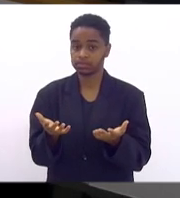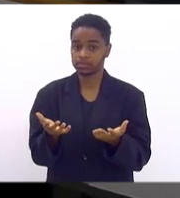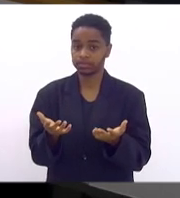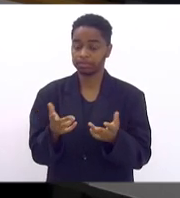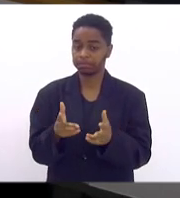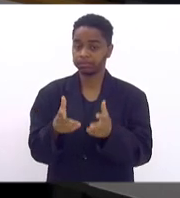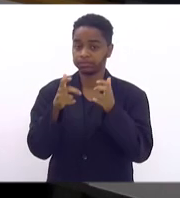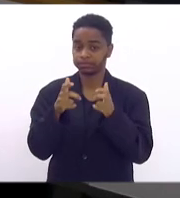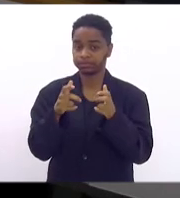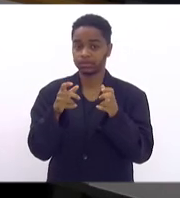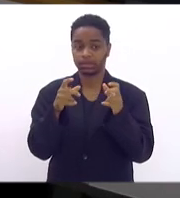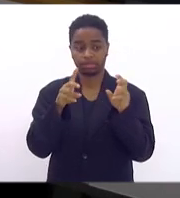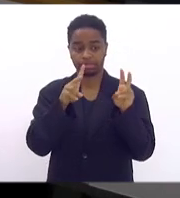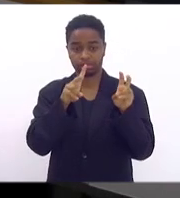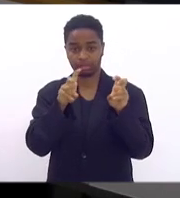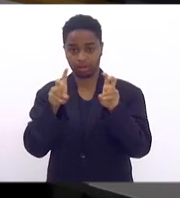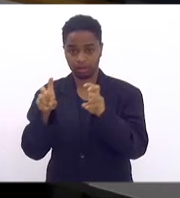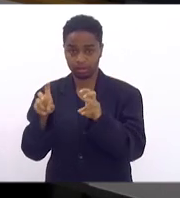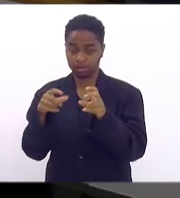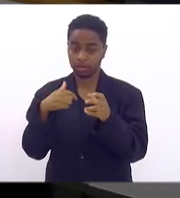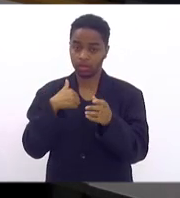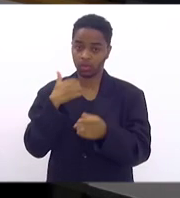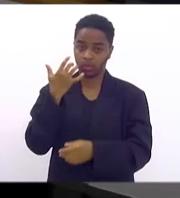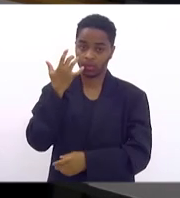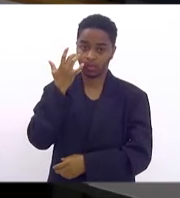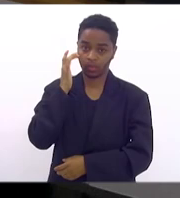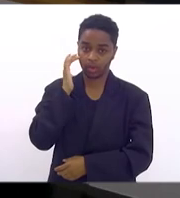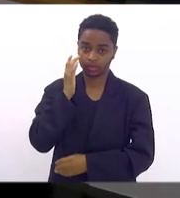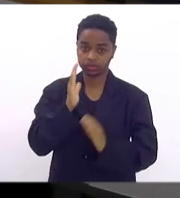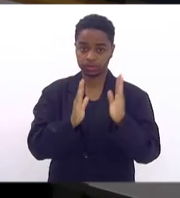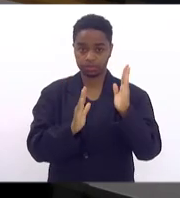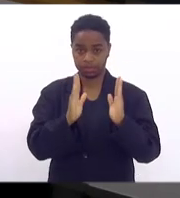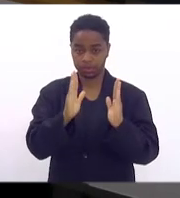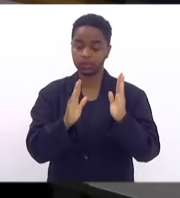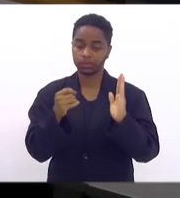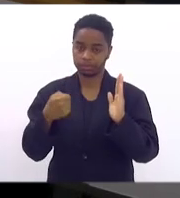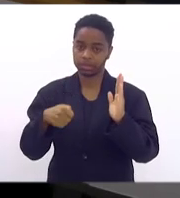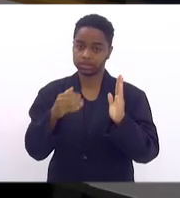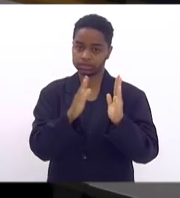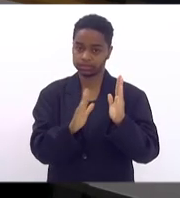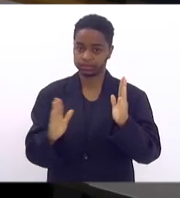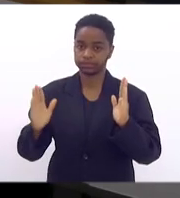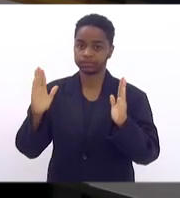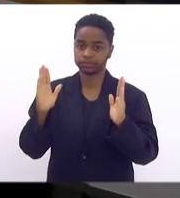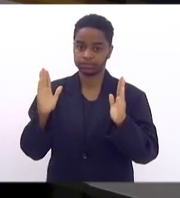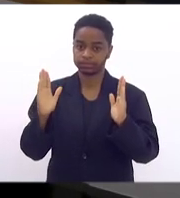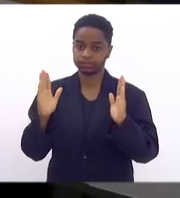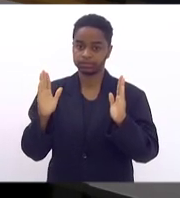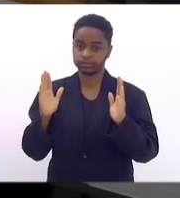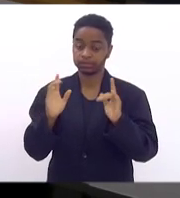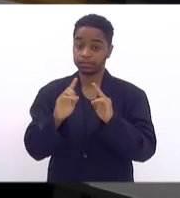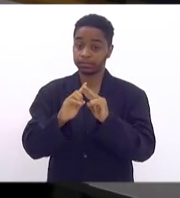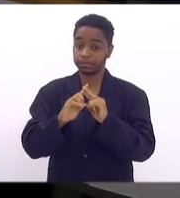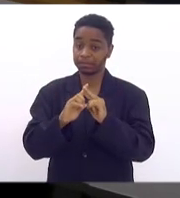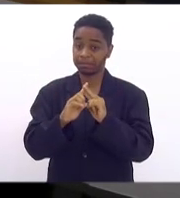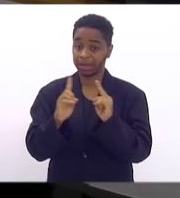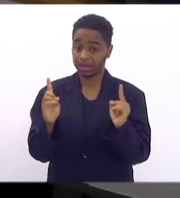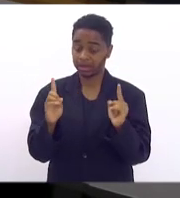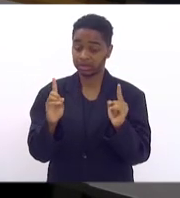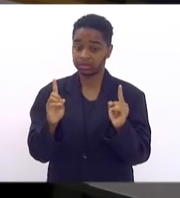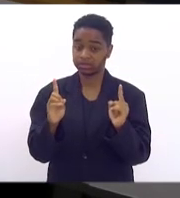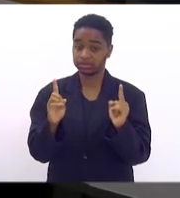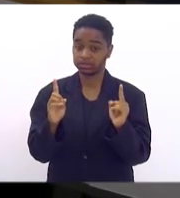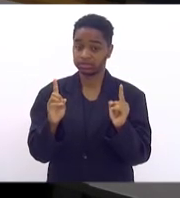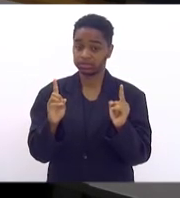essas questões, eu acho que este prazo deveria ser prorrogado. Agora, se nós